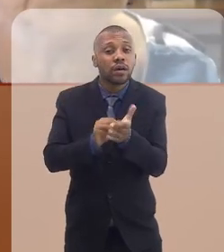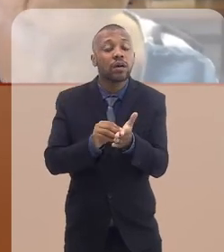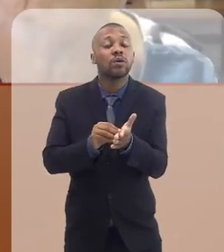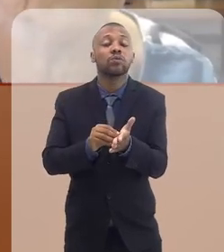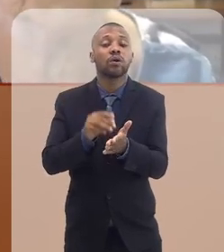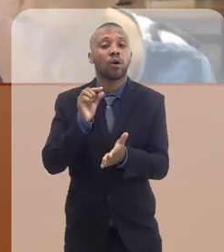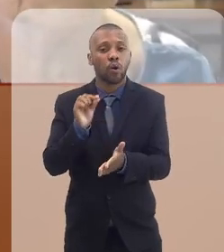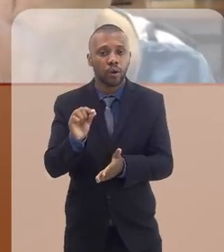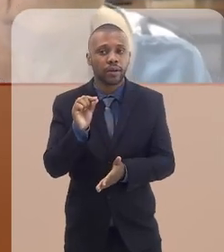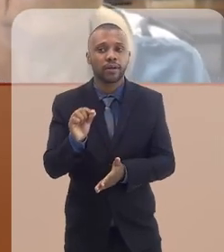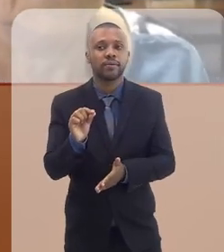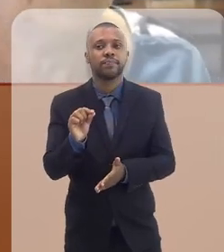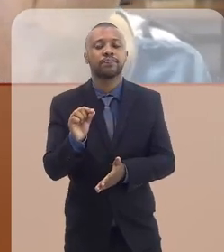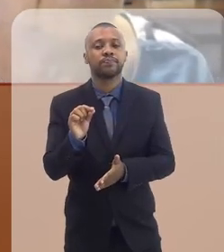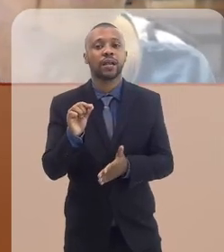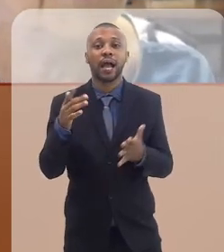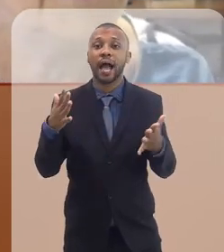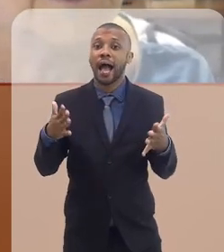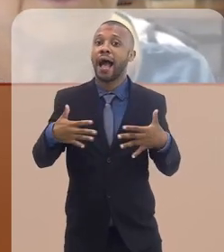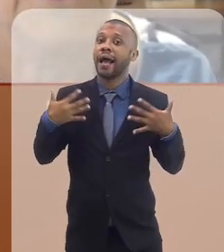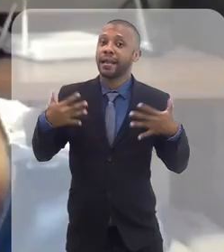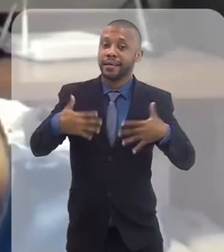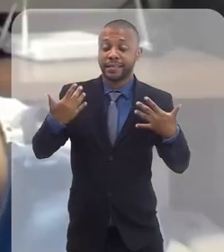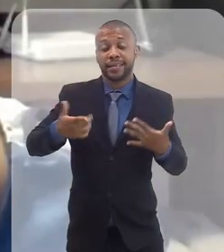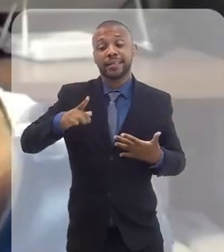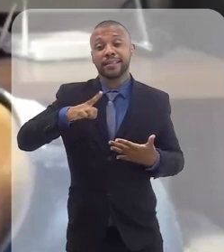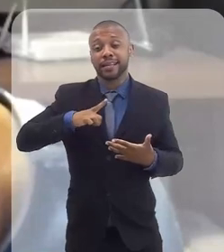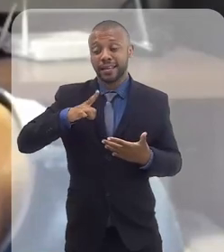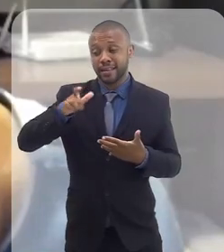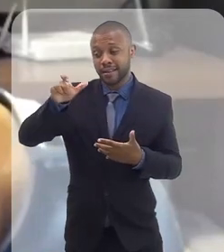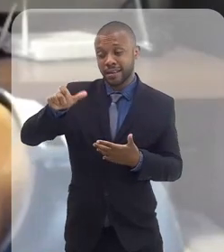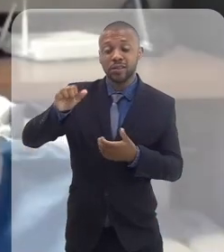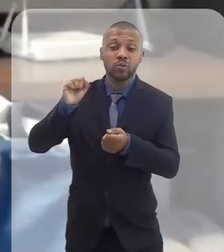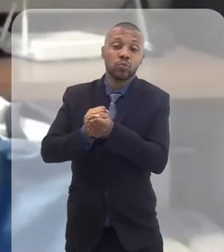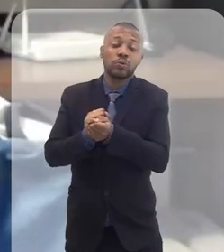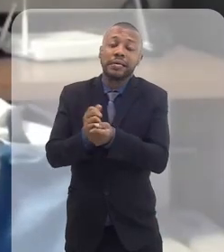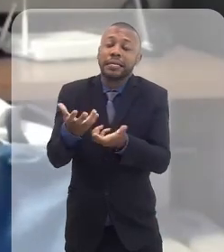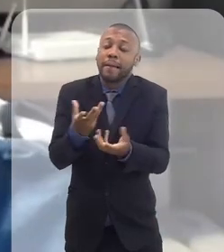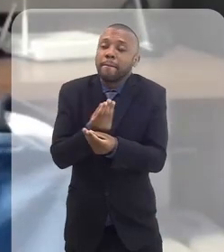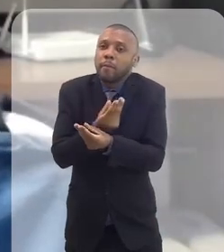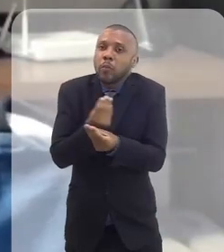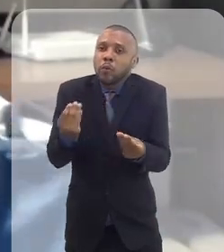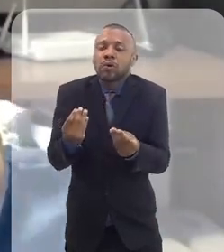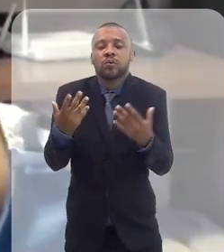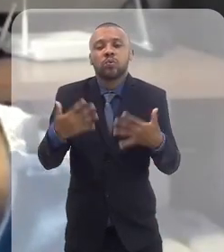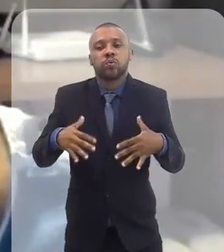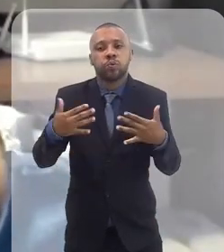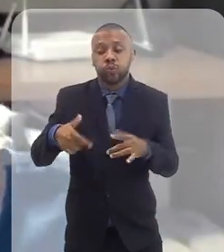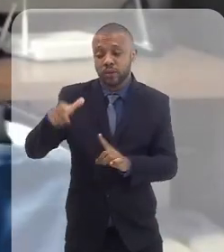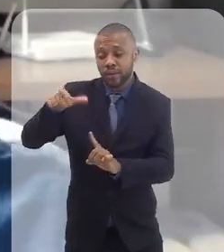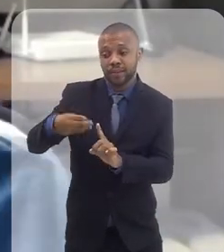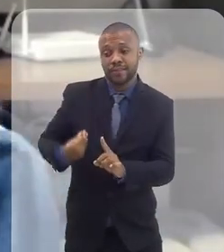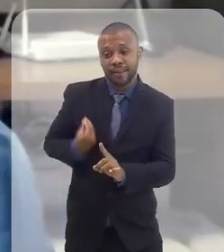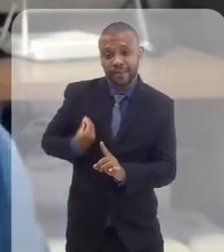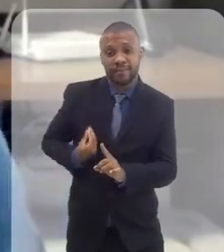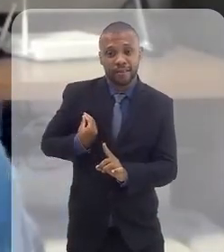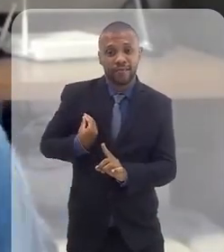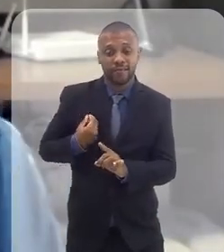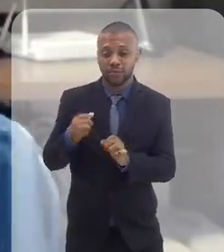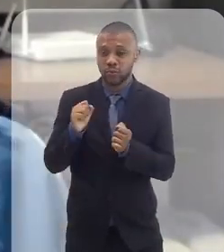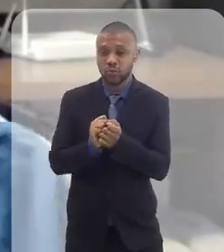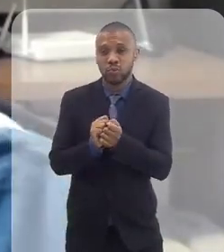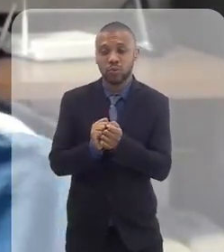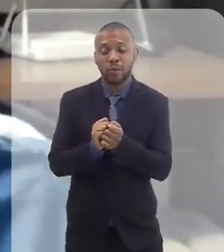está faltando é a alegria de eu ter ele comigo. Eu queria muito, Natália,